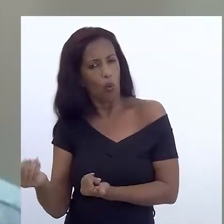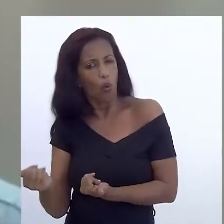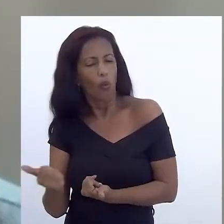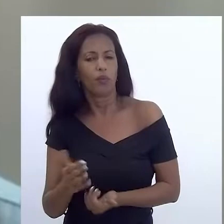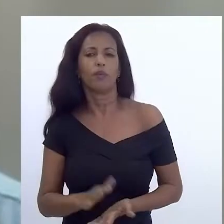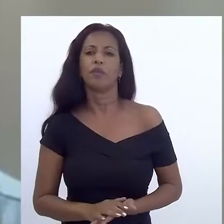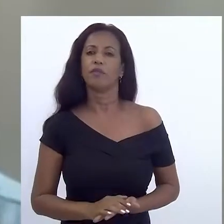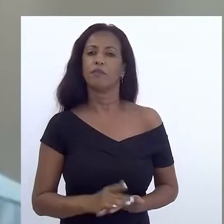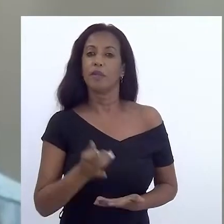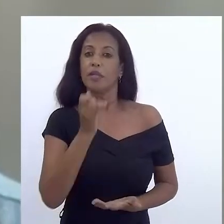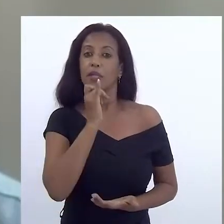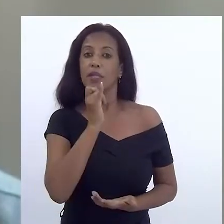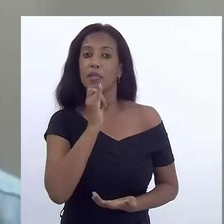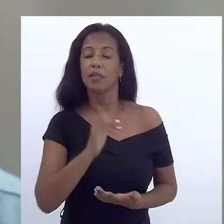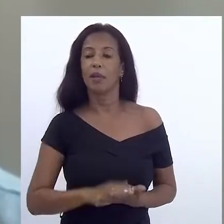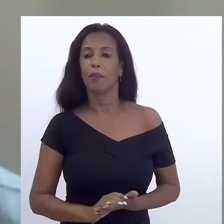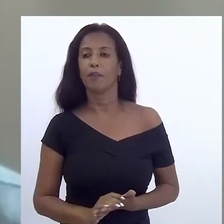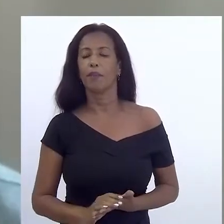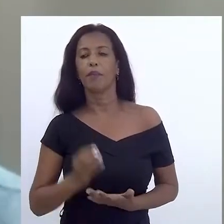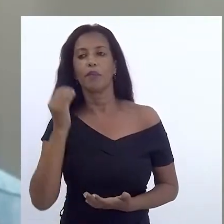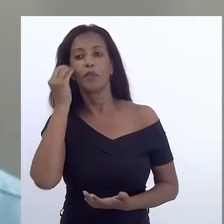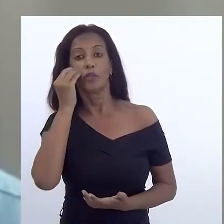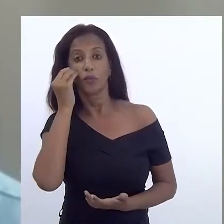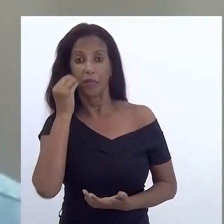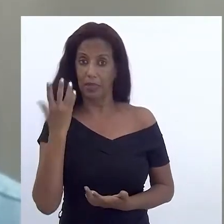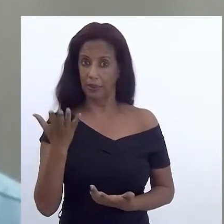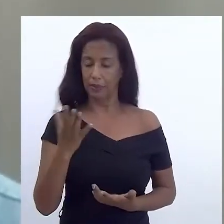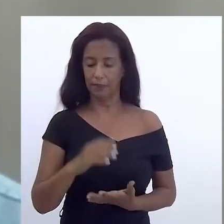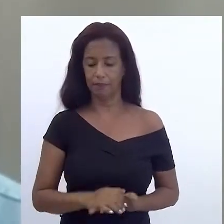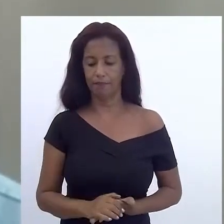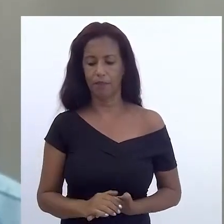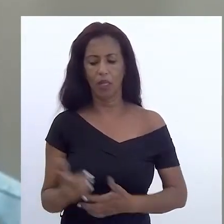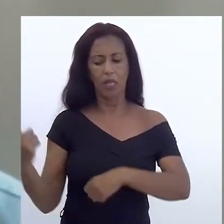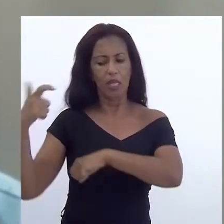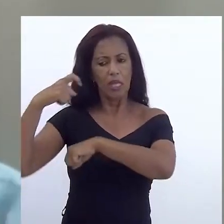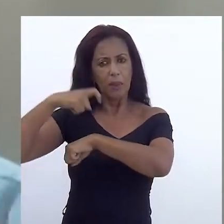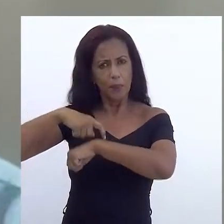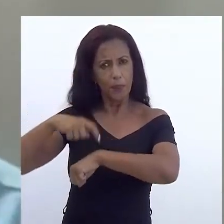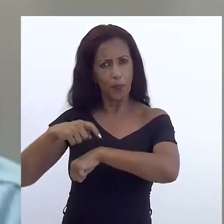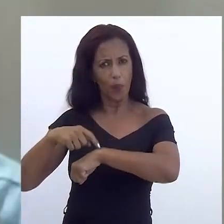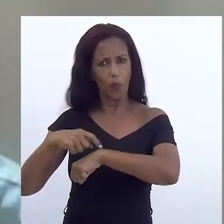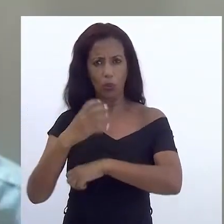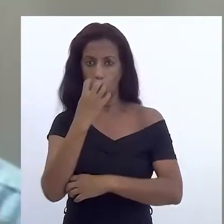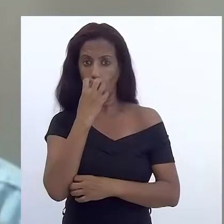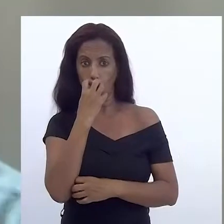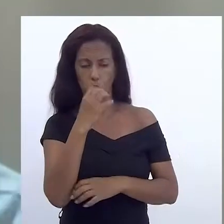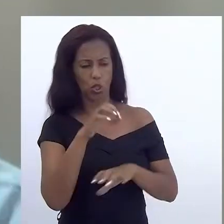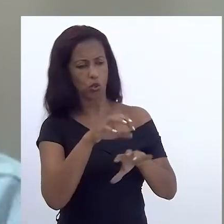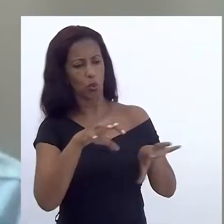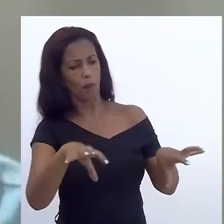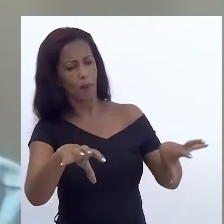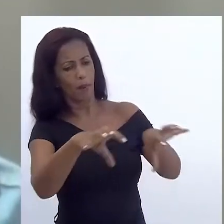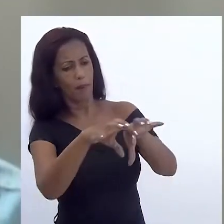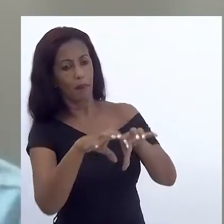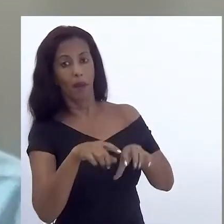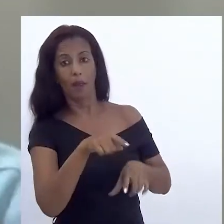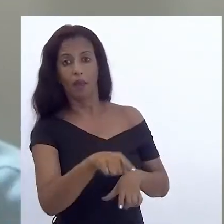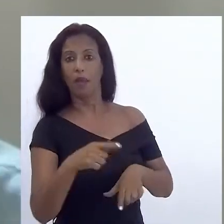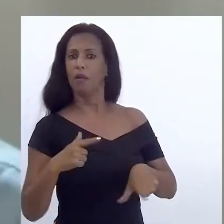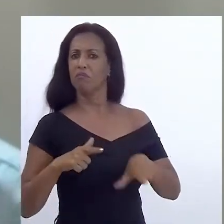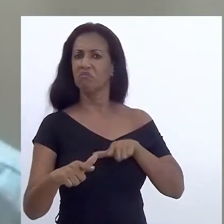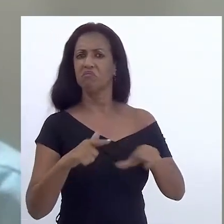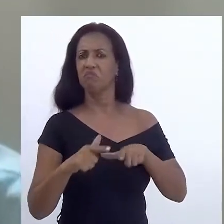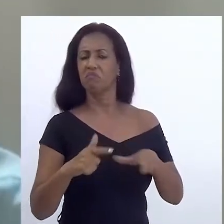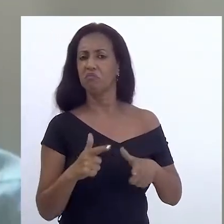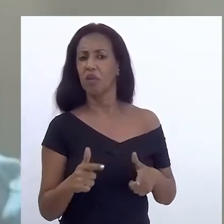relatando a experiência de um deles, em que naquele momento que estavam os cães ali, em que era uma atividade, não era uma terapia de fato, era uma atividade